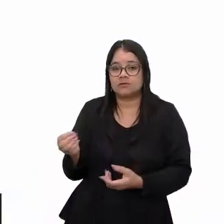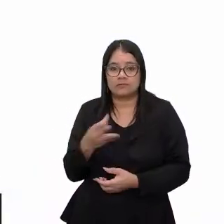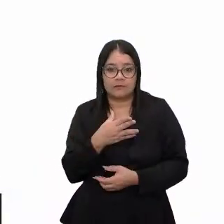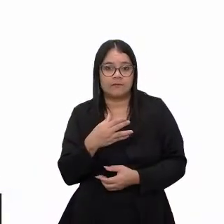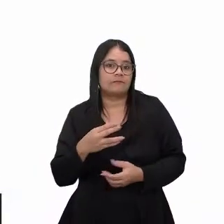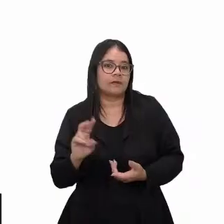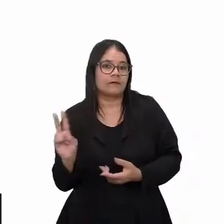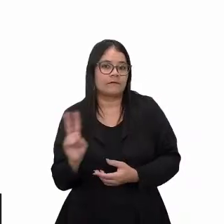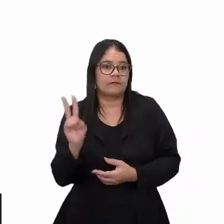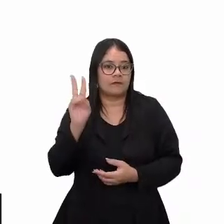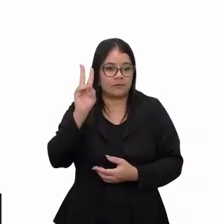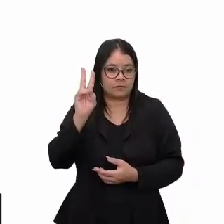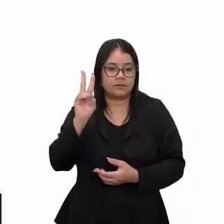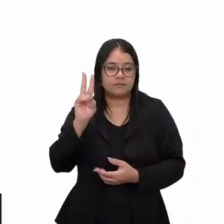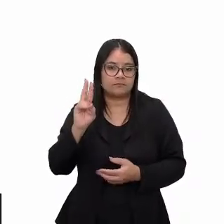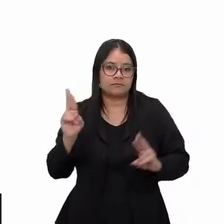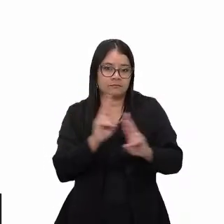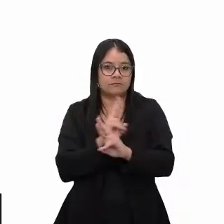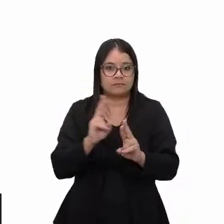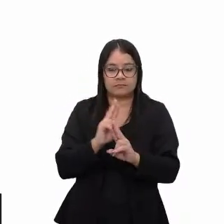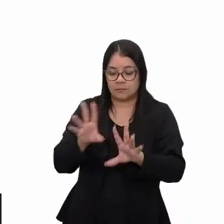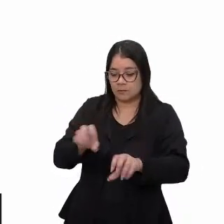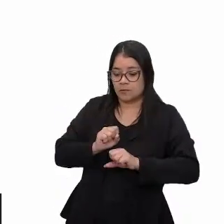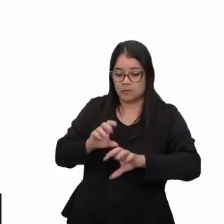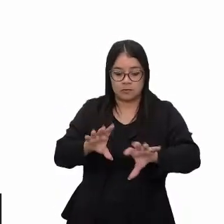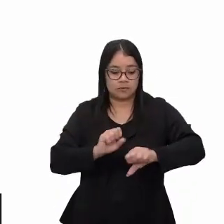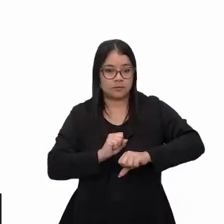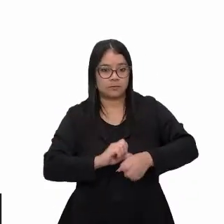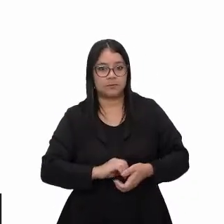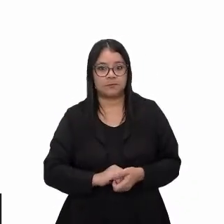valores relacionados a esse consumo.